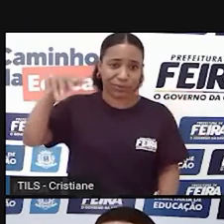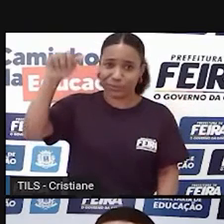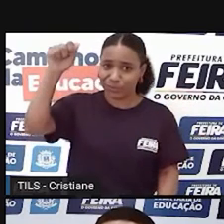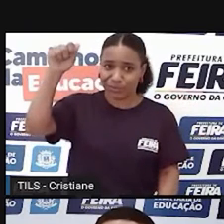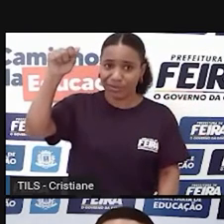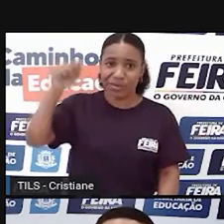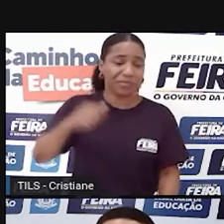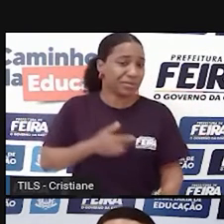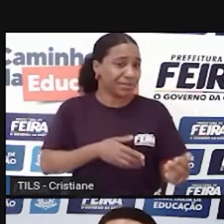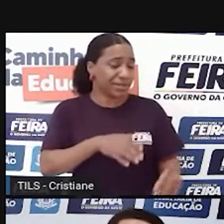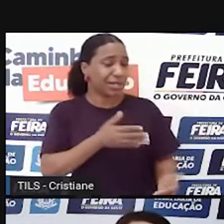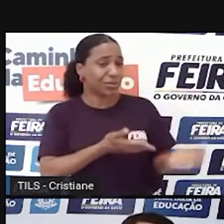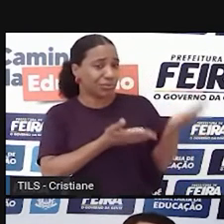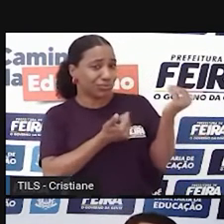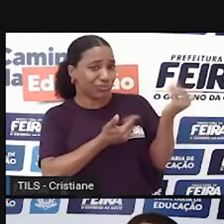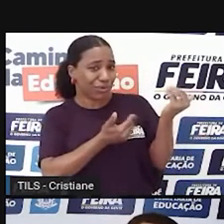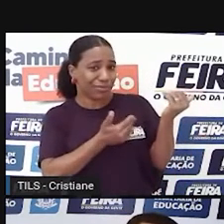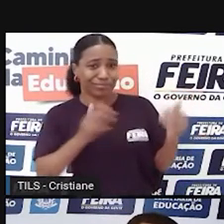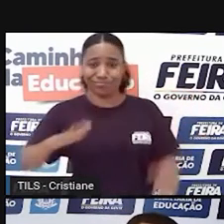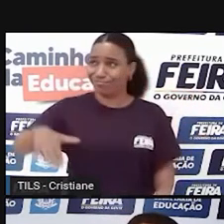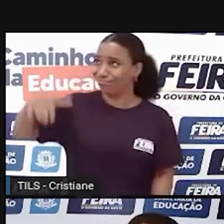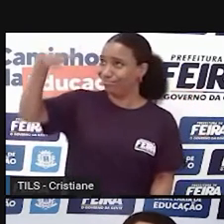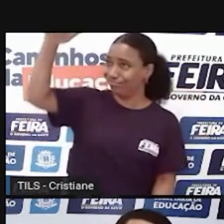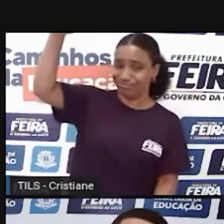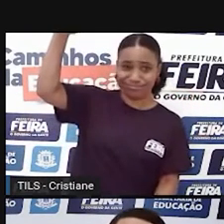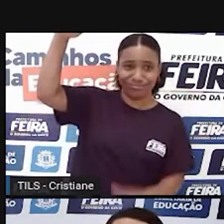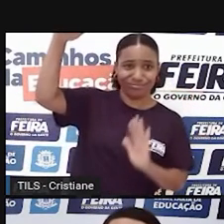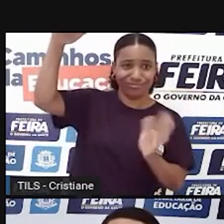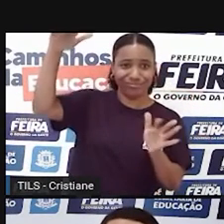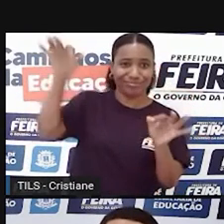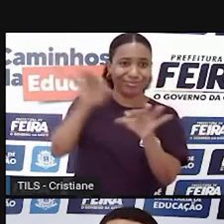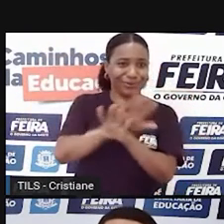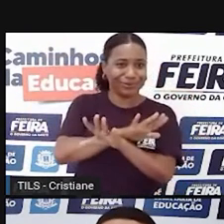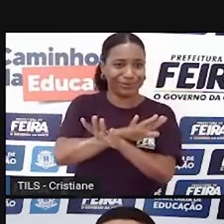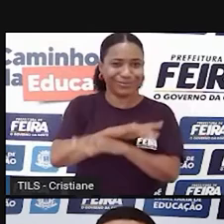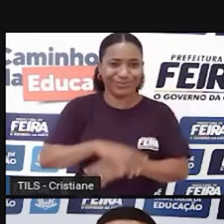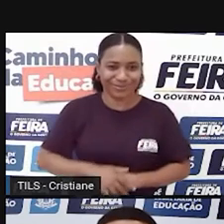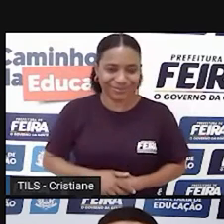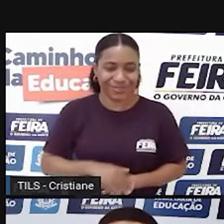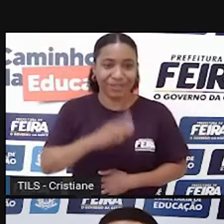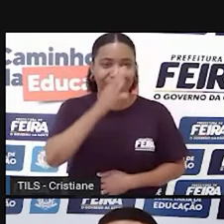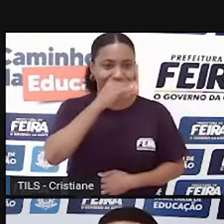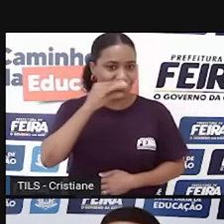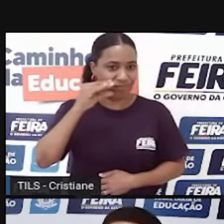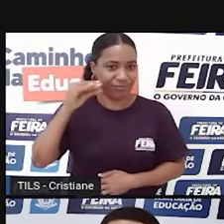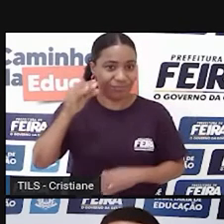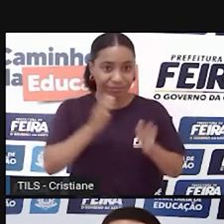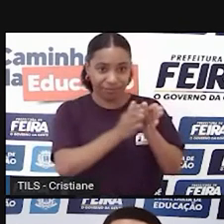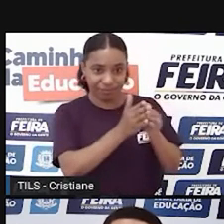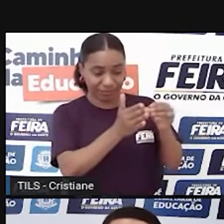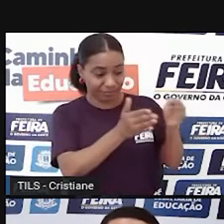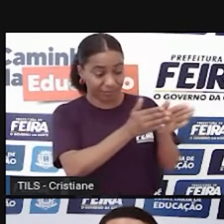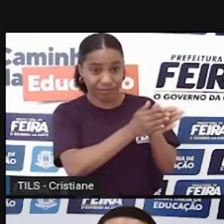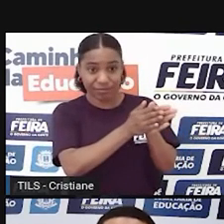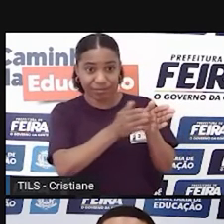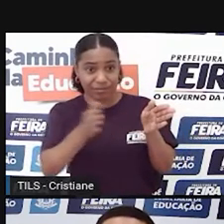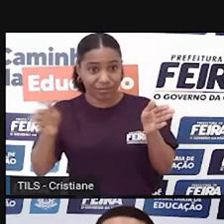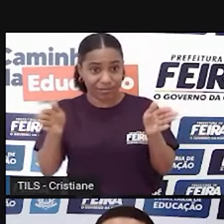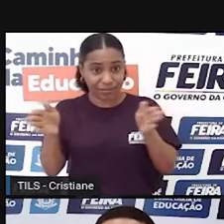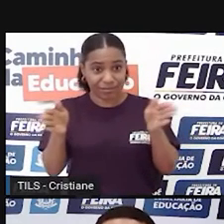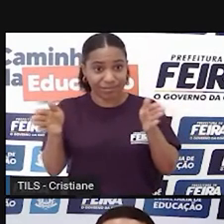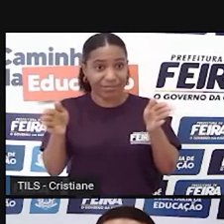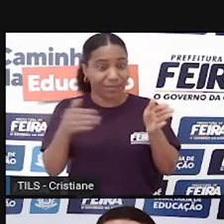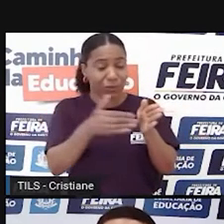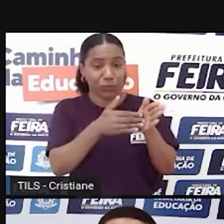já é praticamente adulto. Então, antigamente, não se tinha esse conceito de adolescência. Hoje em dia, a gente tem o conceito de adolescência e ela